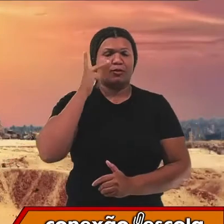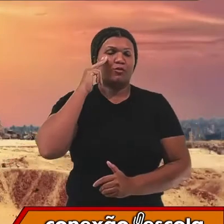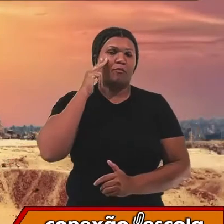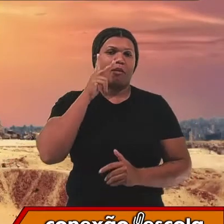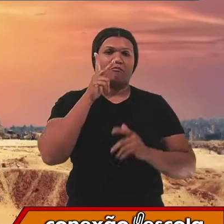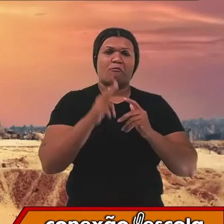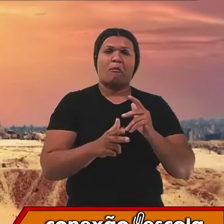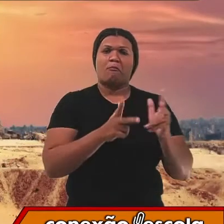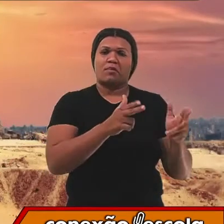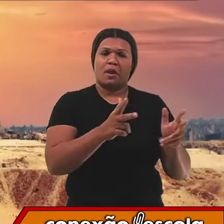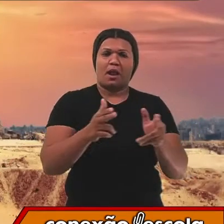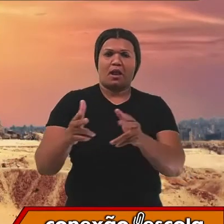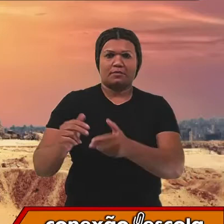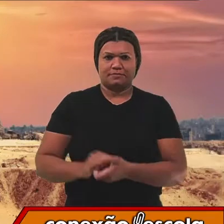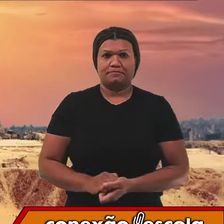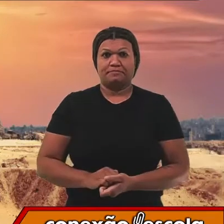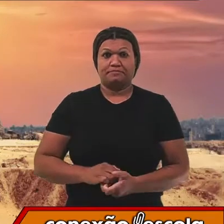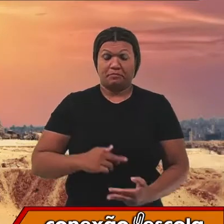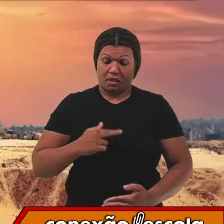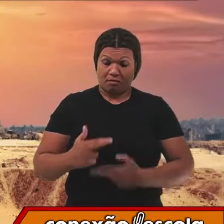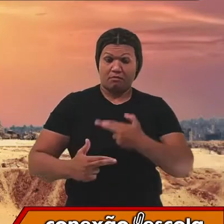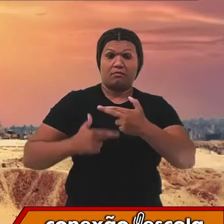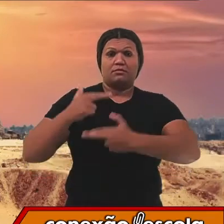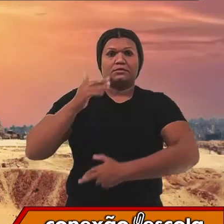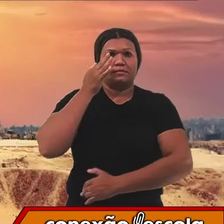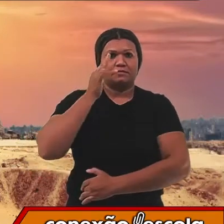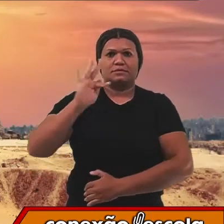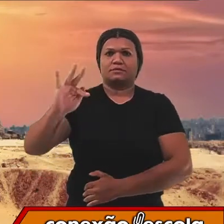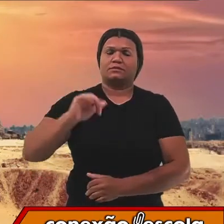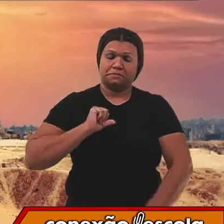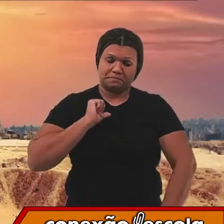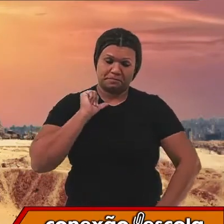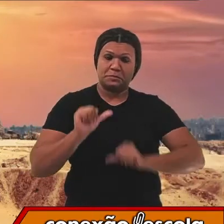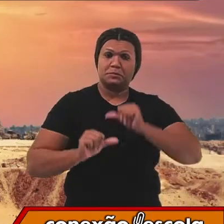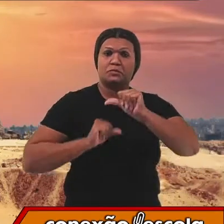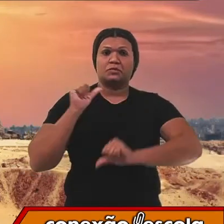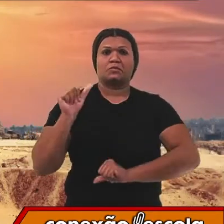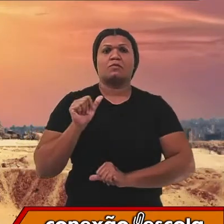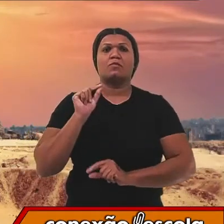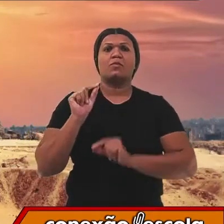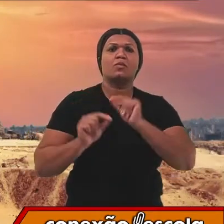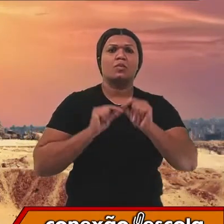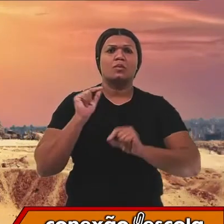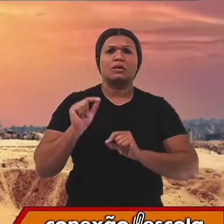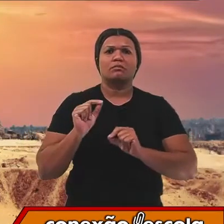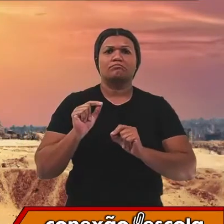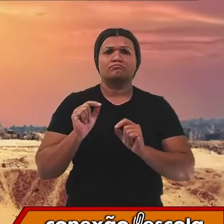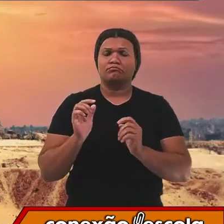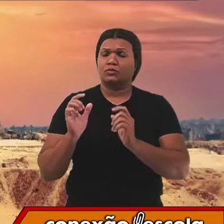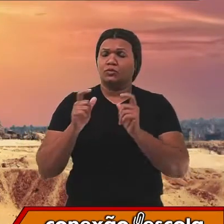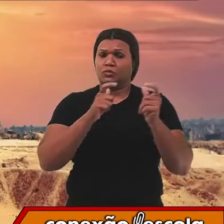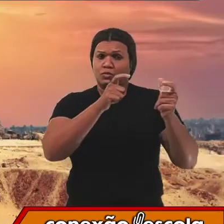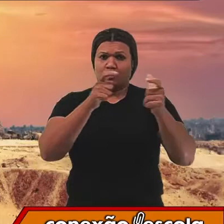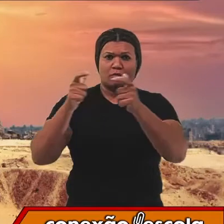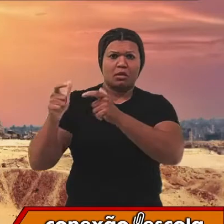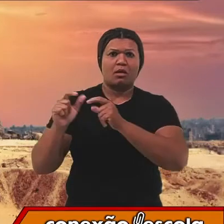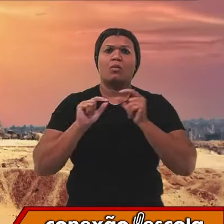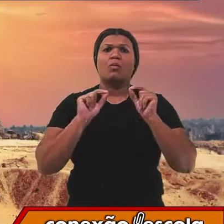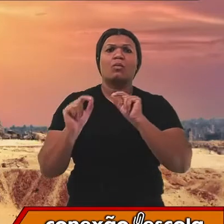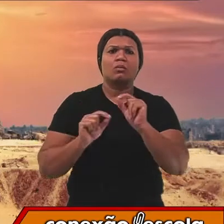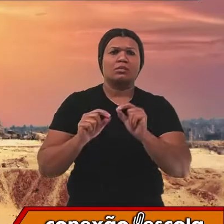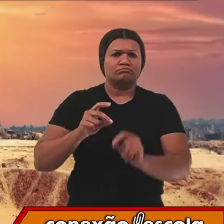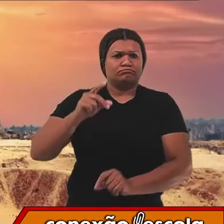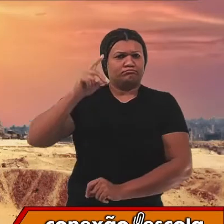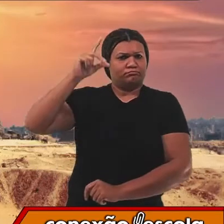A Revolução Francesa transformou o Estado dinástico do antigo